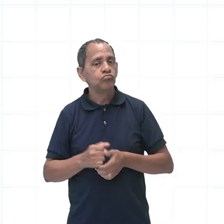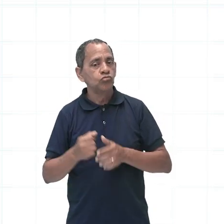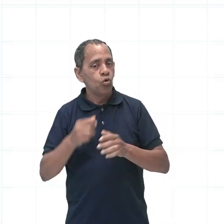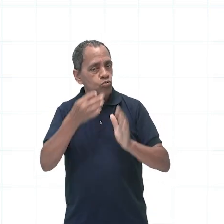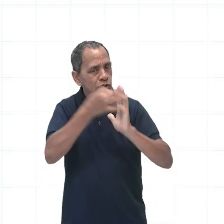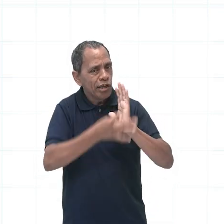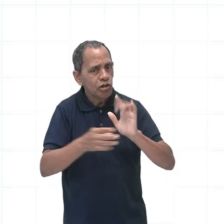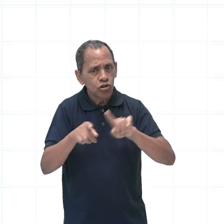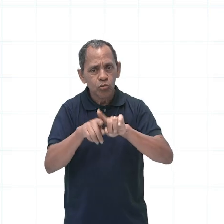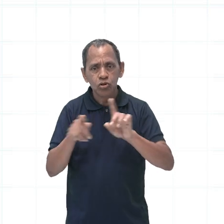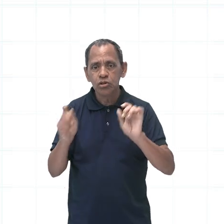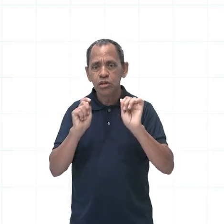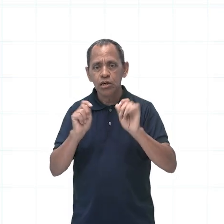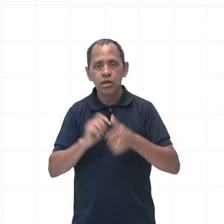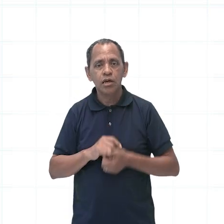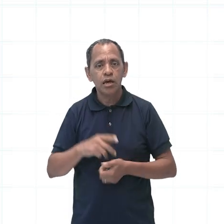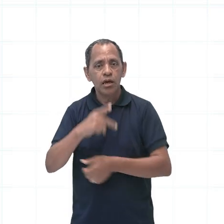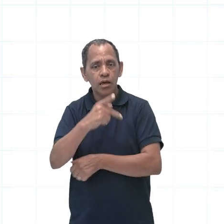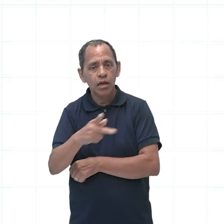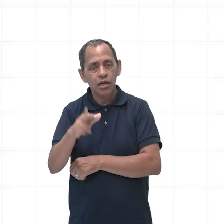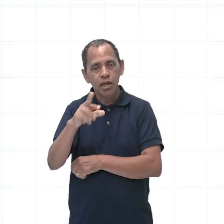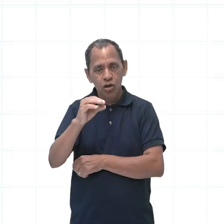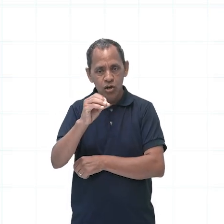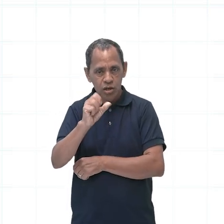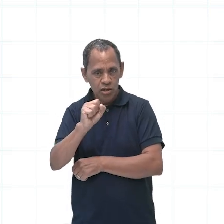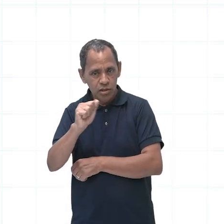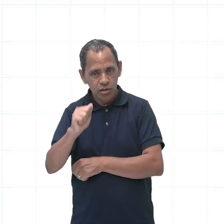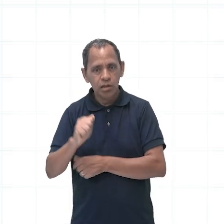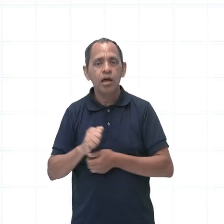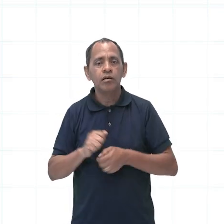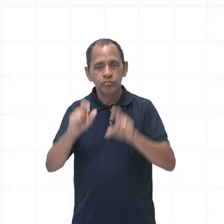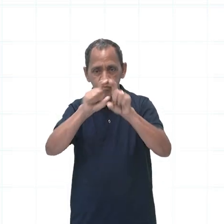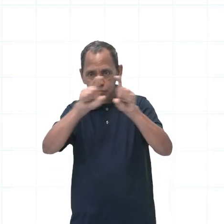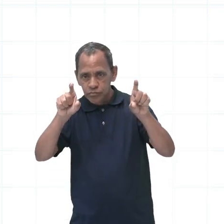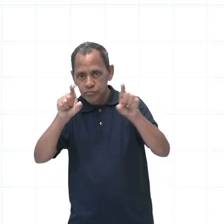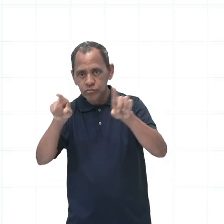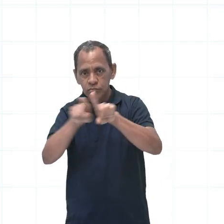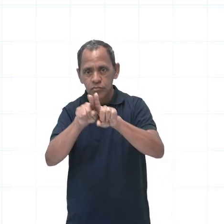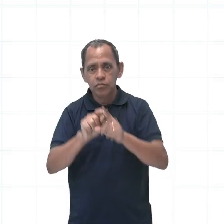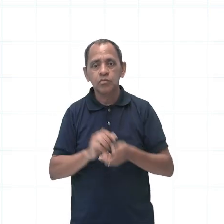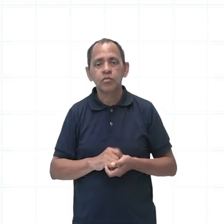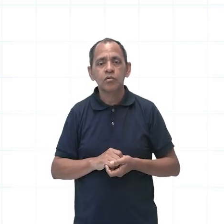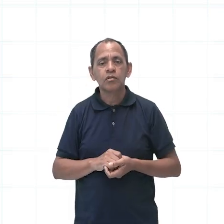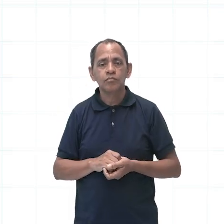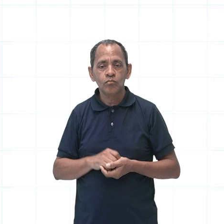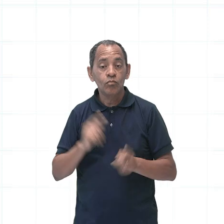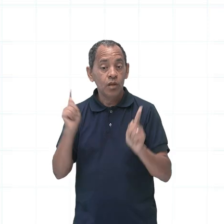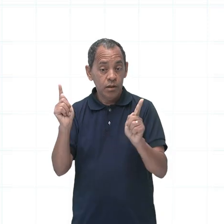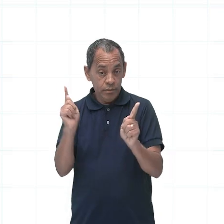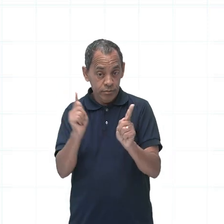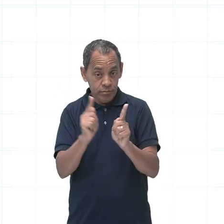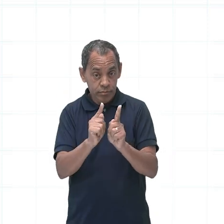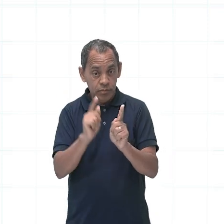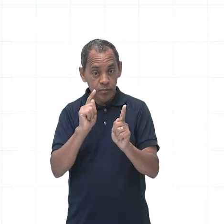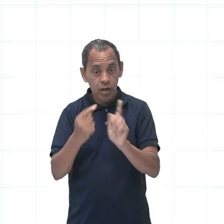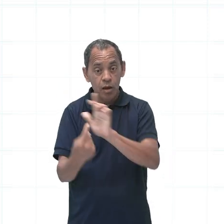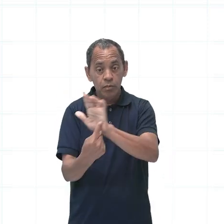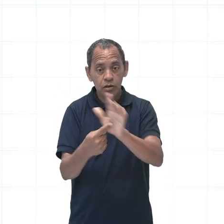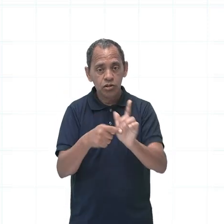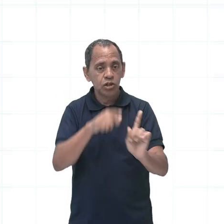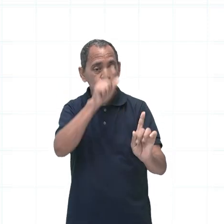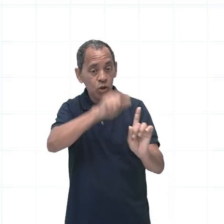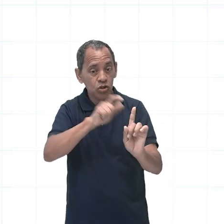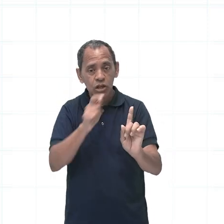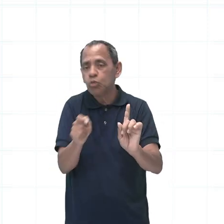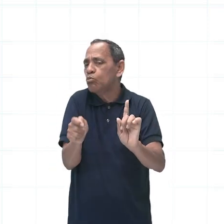lembrando a vocês que o conto é um gênero narrativo que se caracteriza por ser breve, apresentando poucos